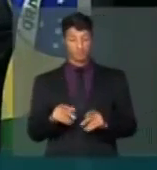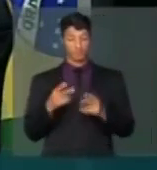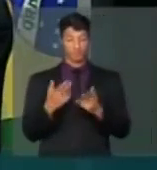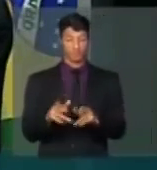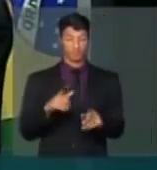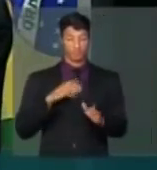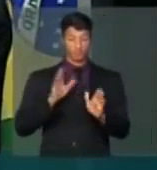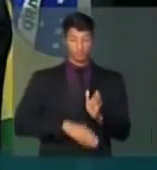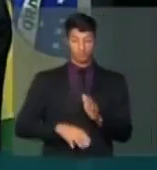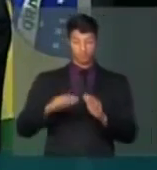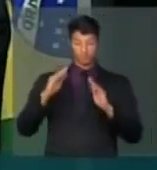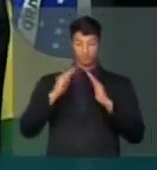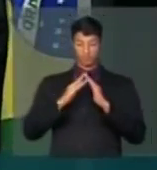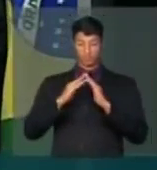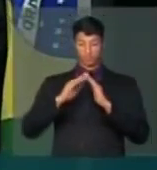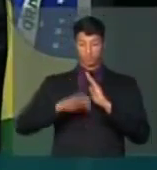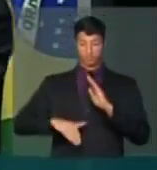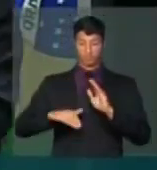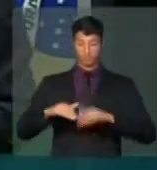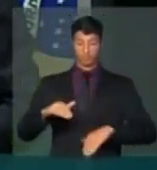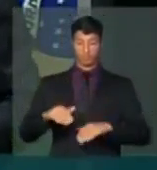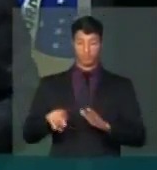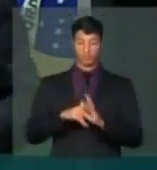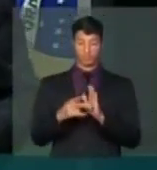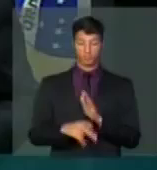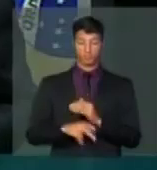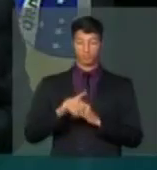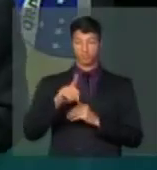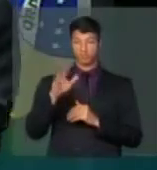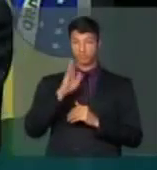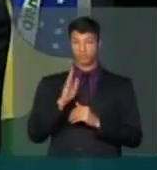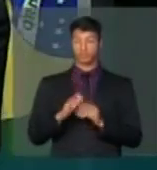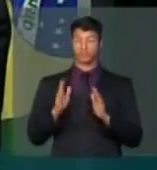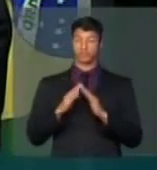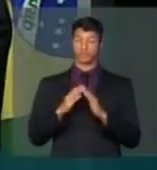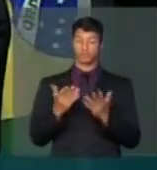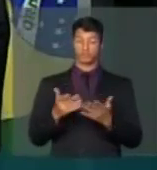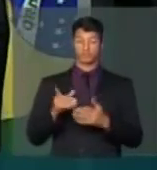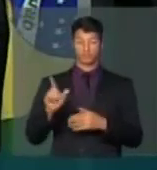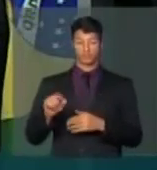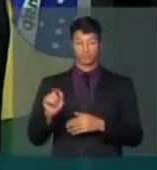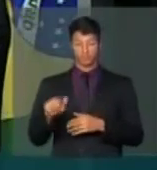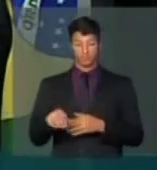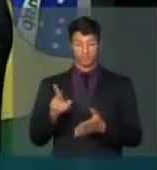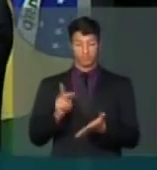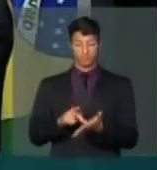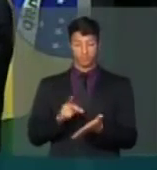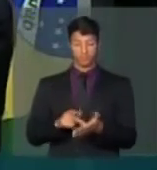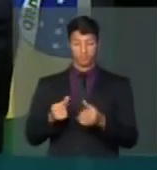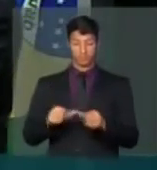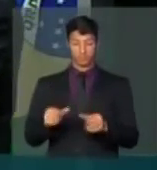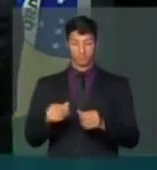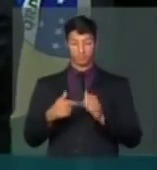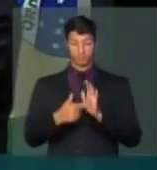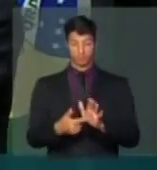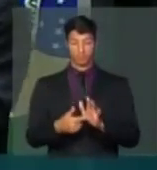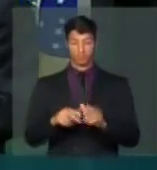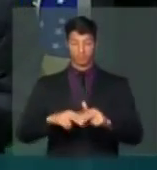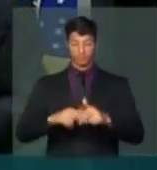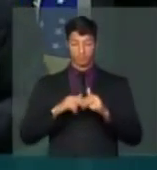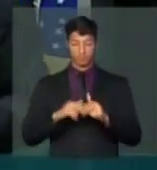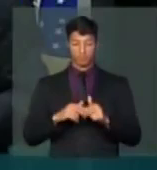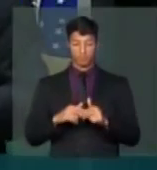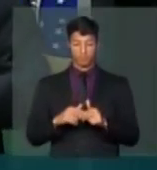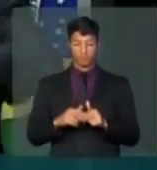como quem tira o telhado, ou quem tira as telhas, o zinco e o brasilite da casa. Esta é a realidade que está bem posta. Por